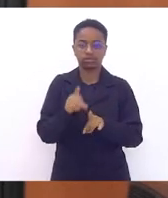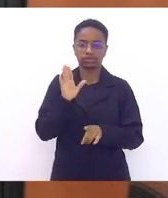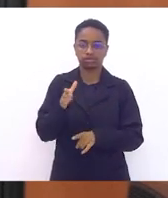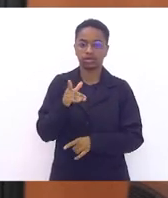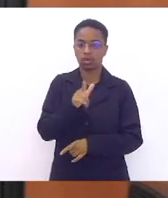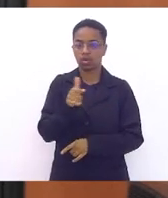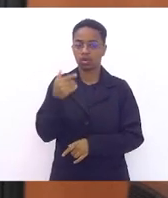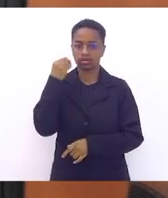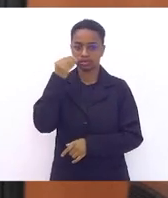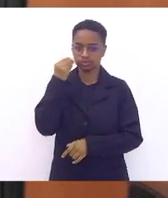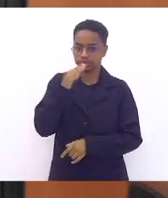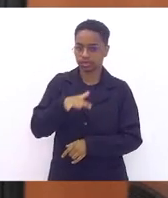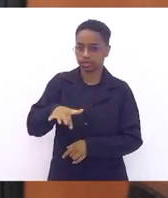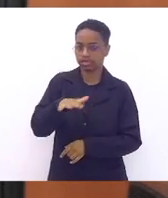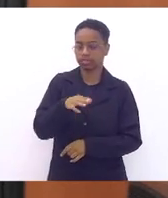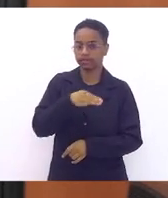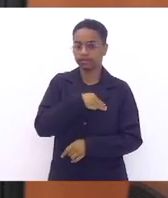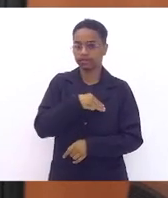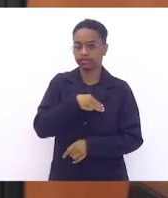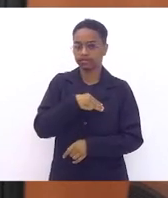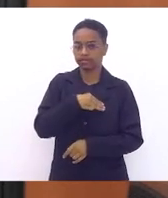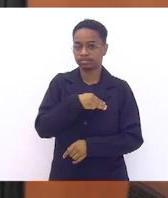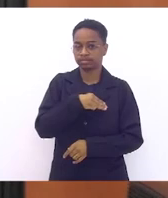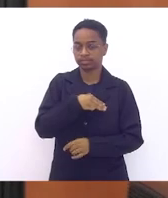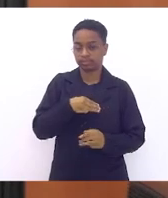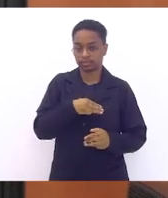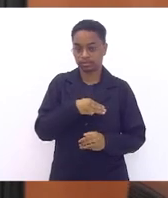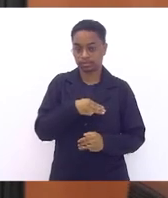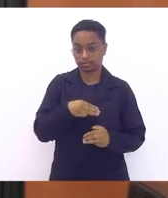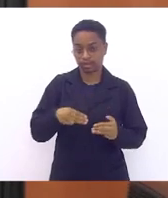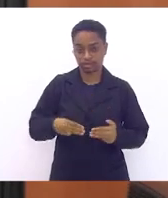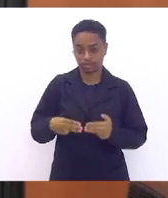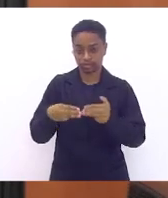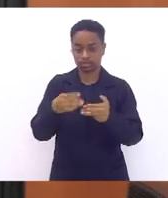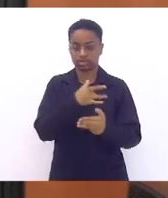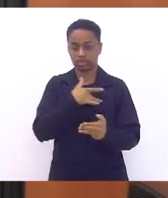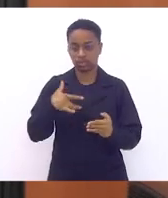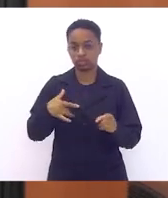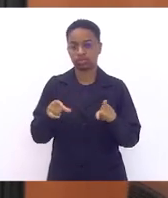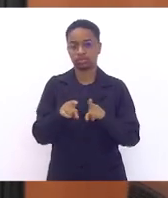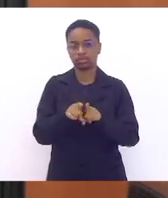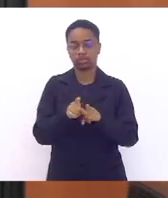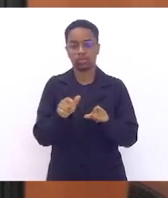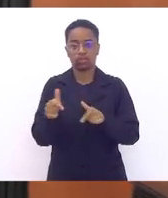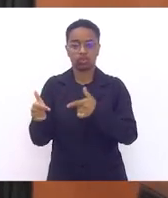no Ministério da Saúde como em outros estados. Então, o Estado fez